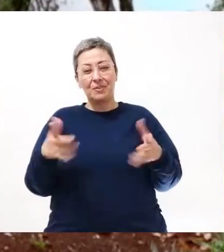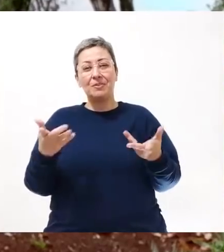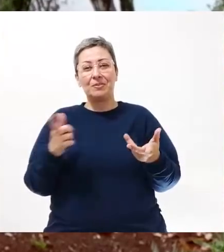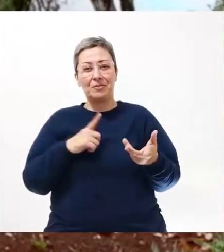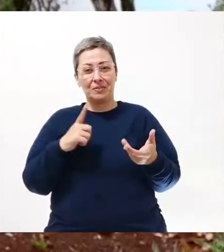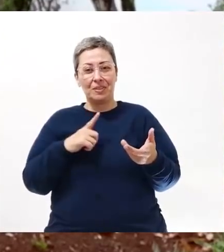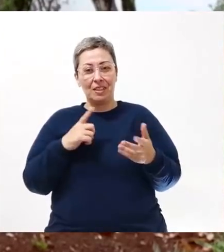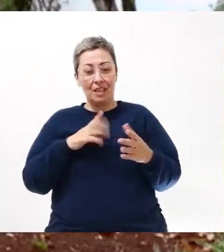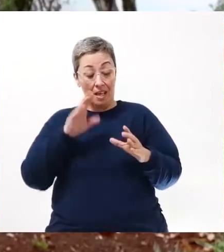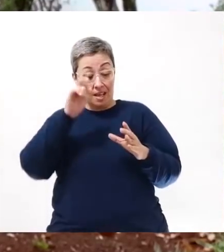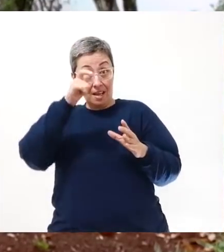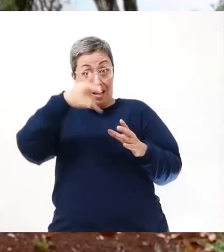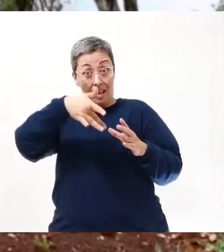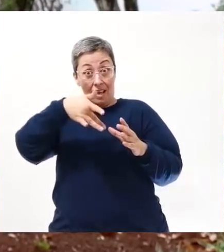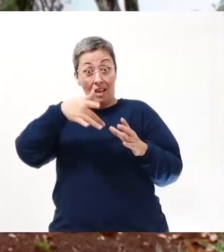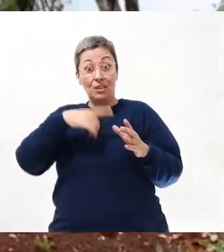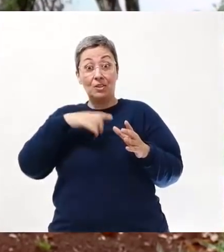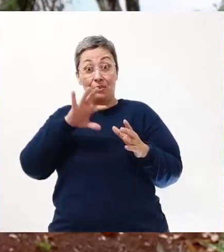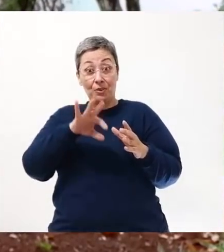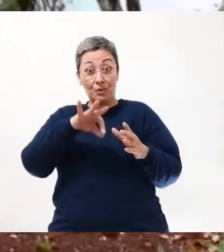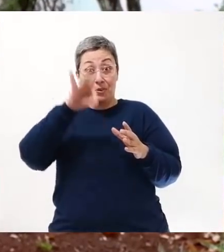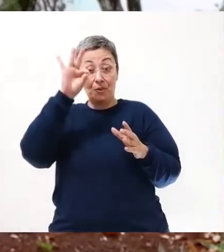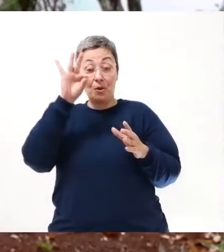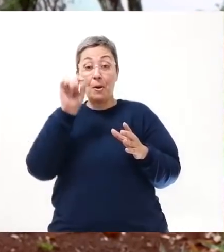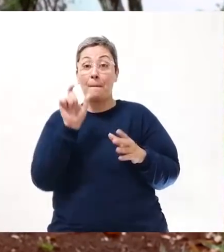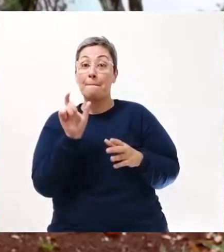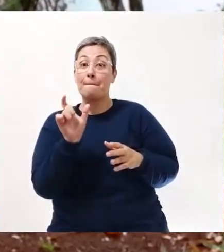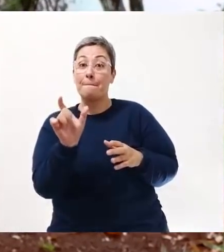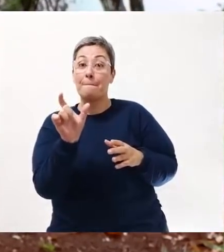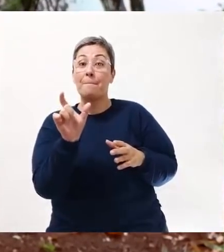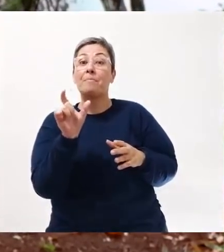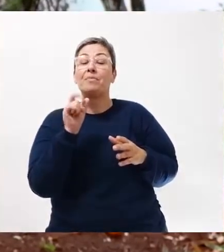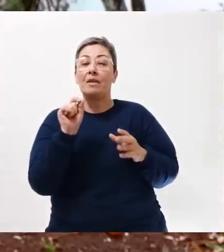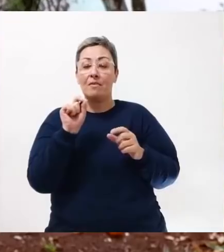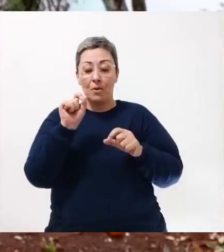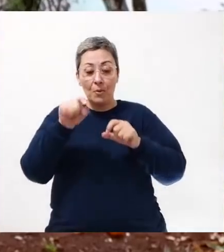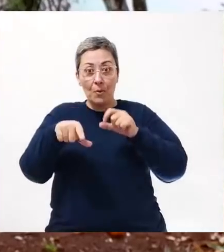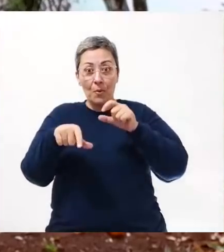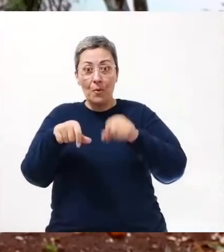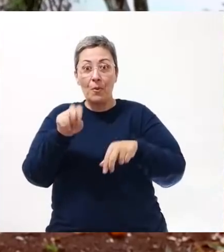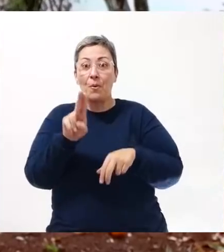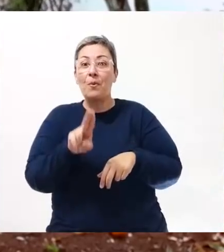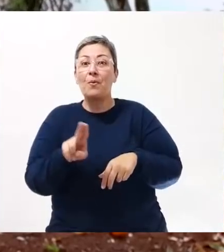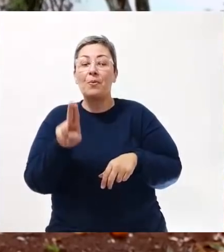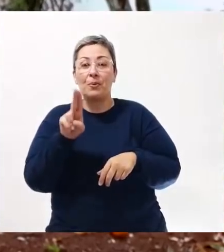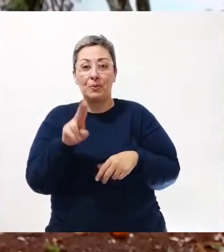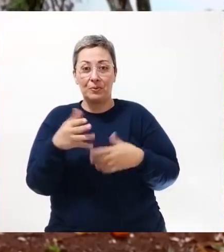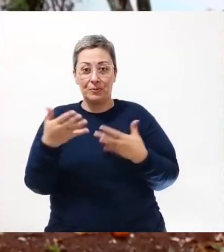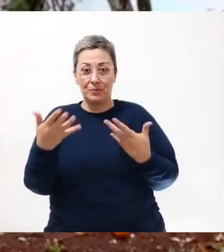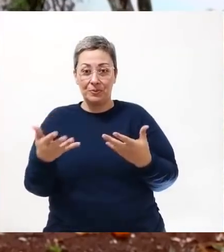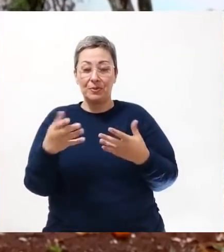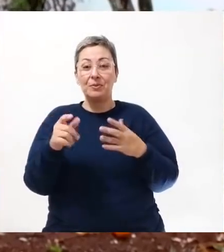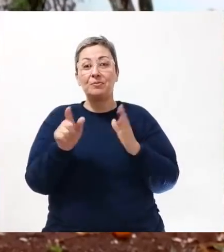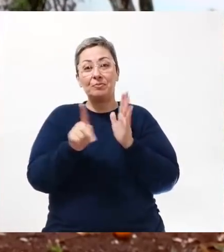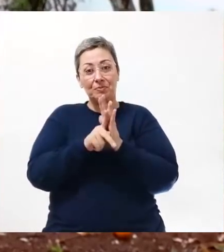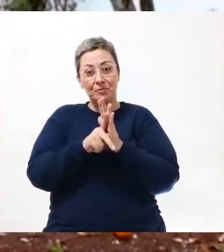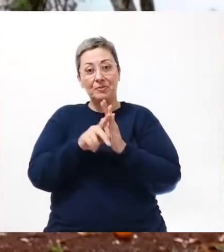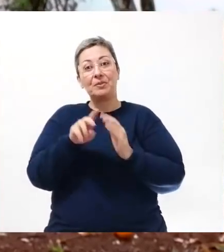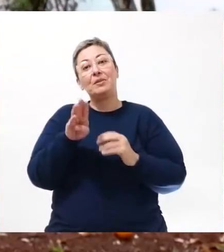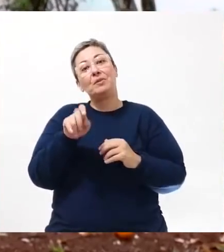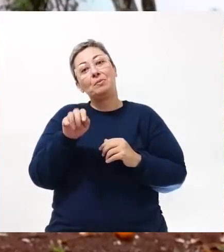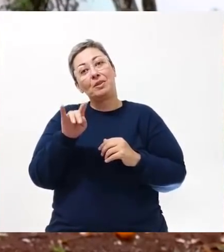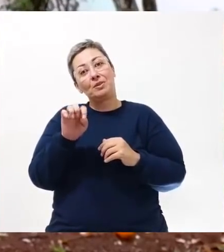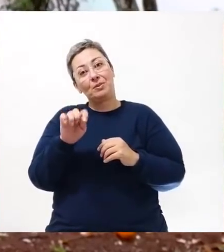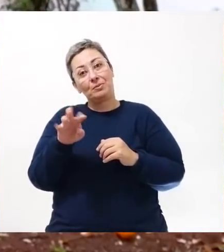crianças. E é dentro dele que tiraremos as palavras sementes